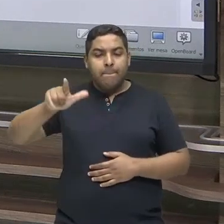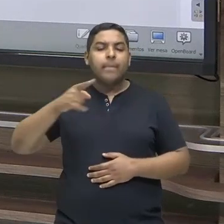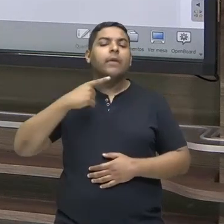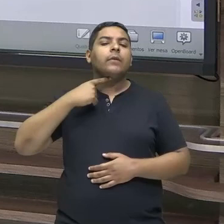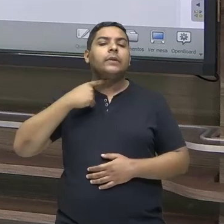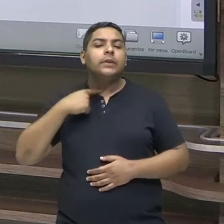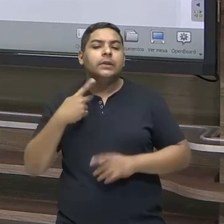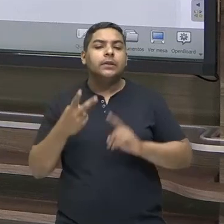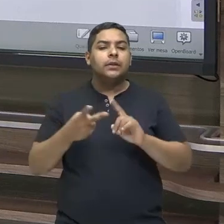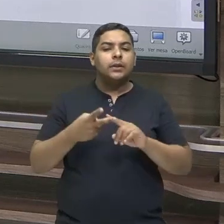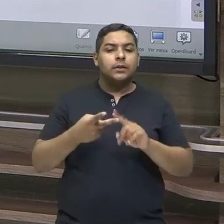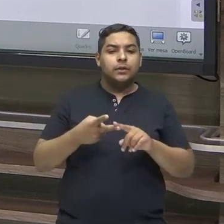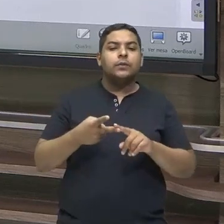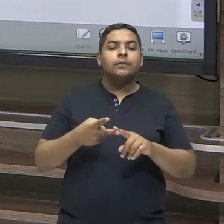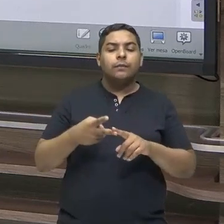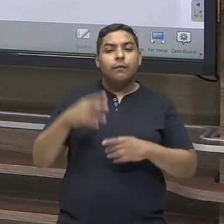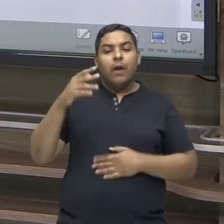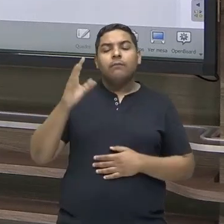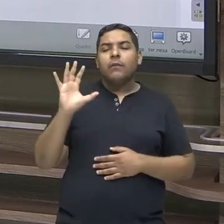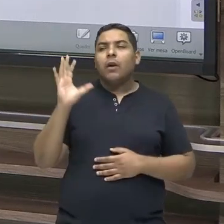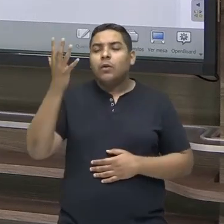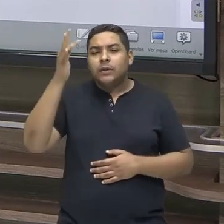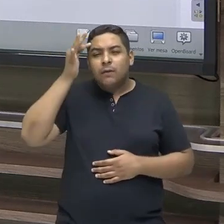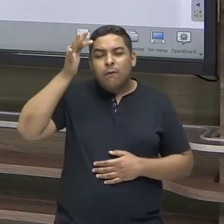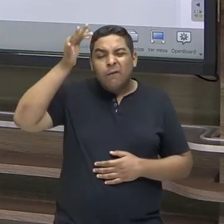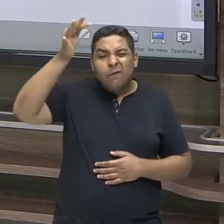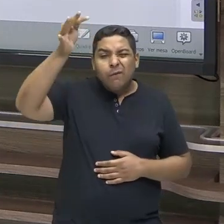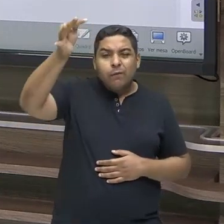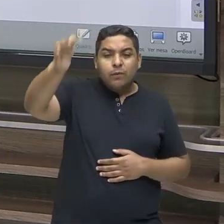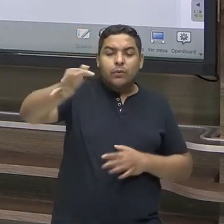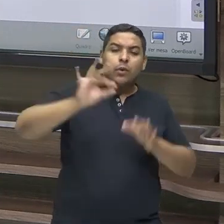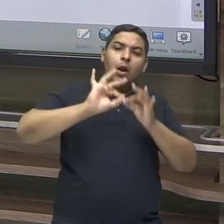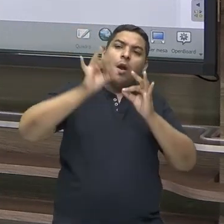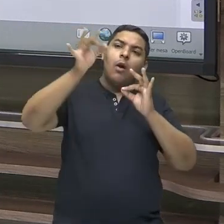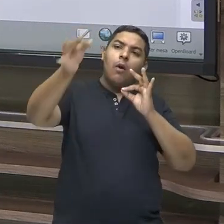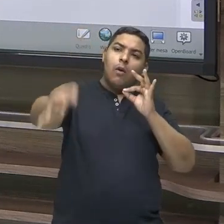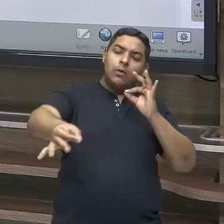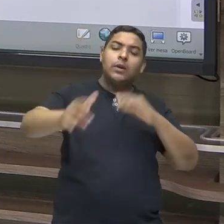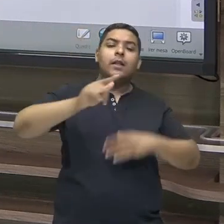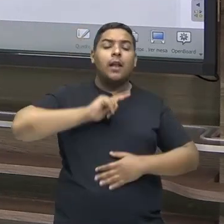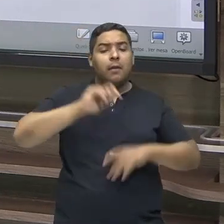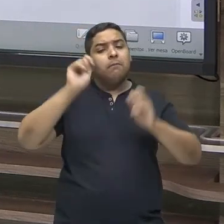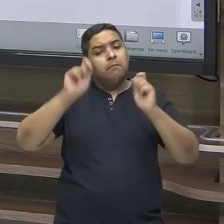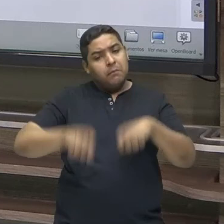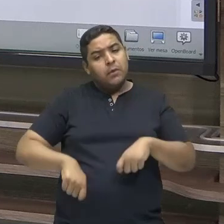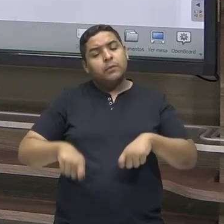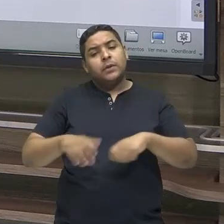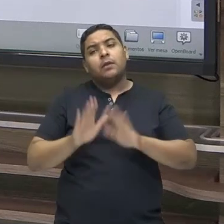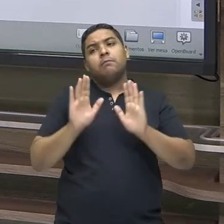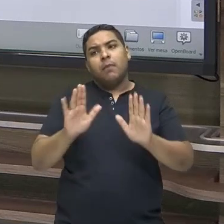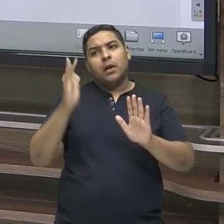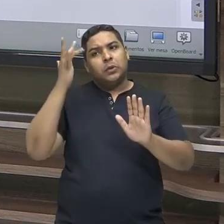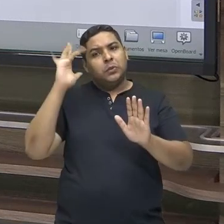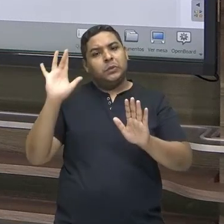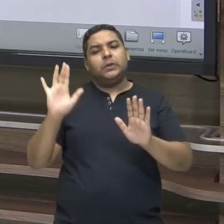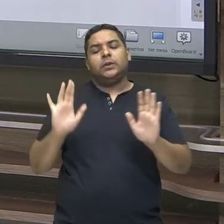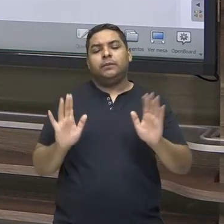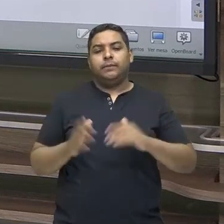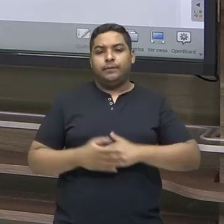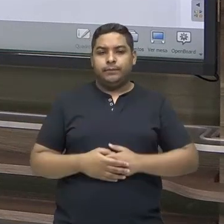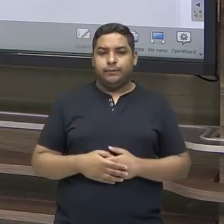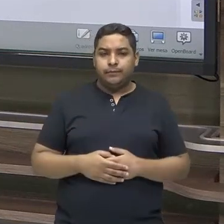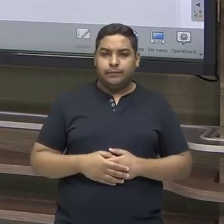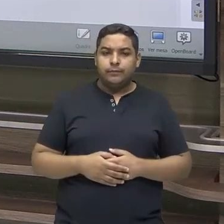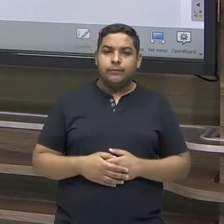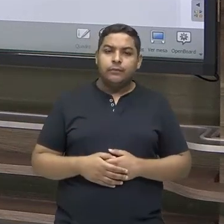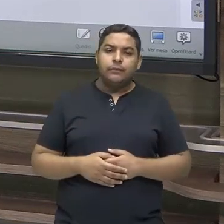desejo, né, de algo que vai acontecer no futuro, quer dizer, a possibilidade de acontecer, tá? Então, portanto, ele se